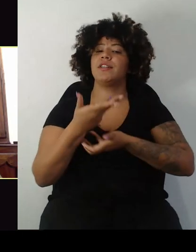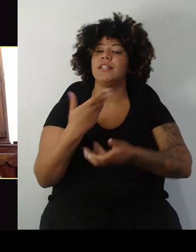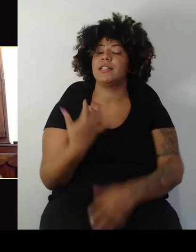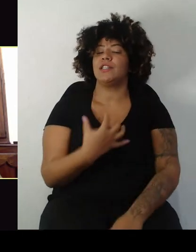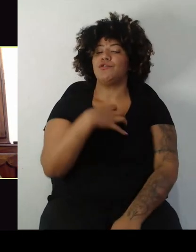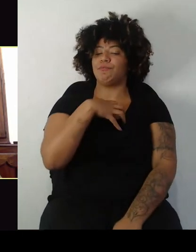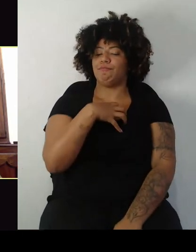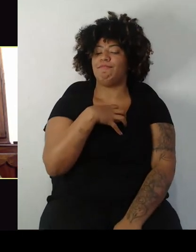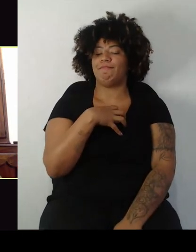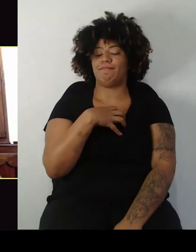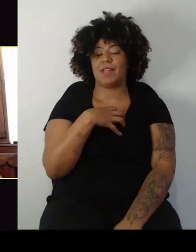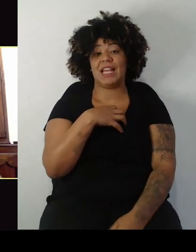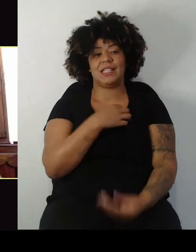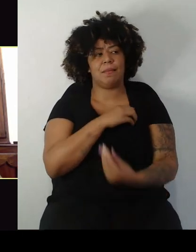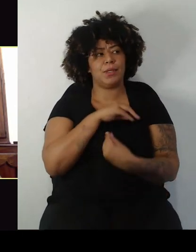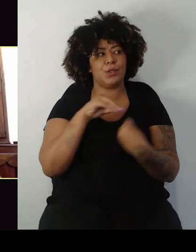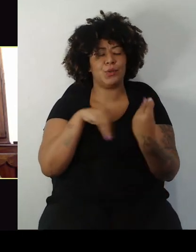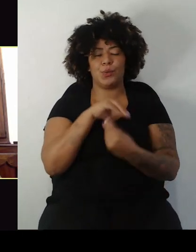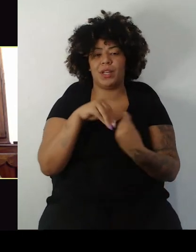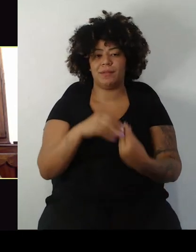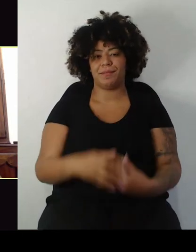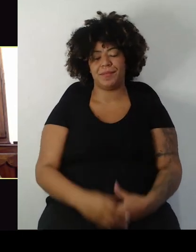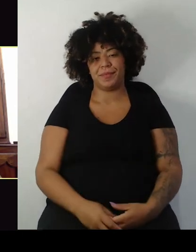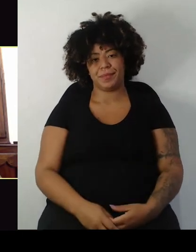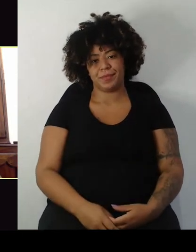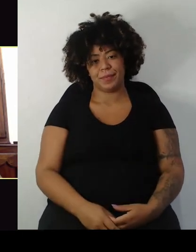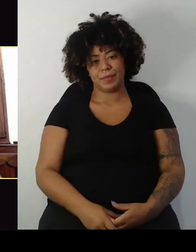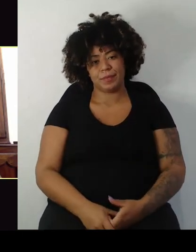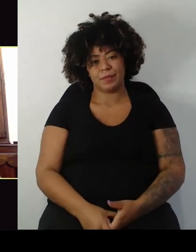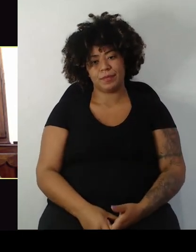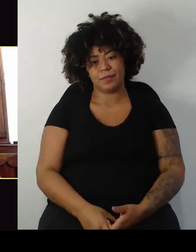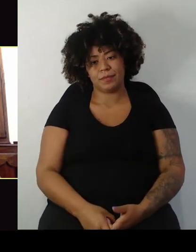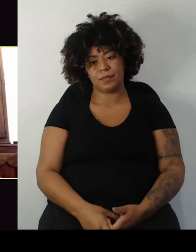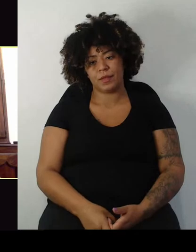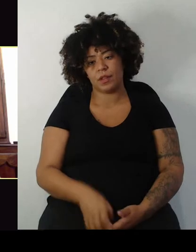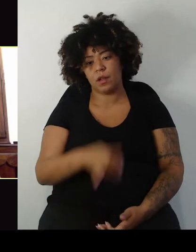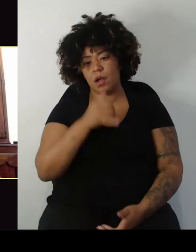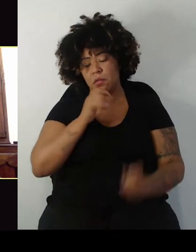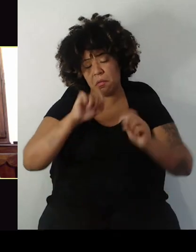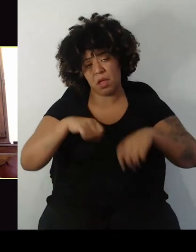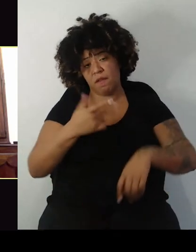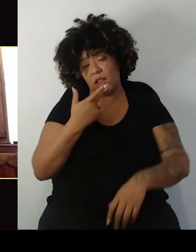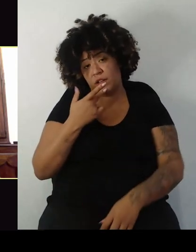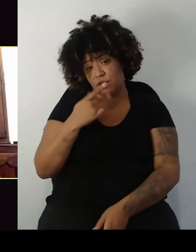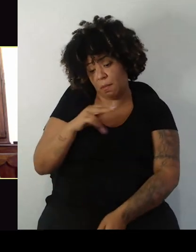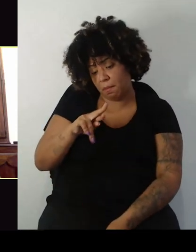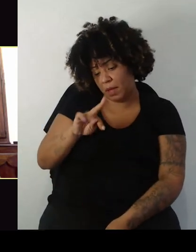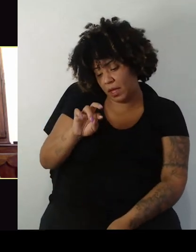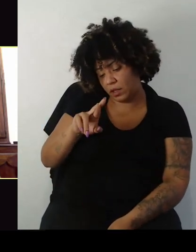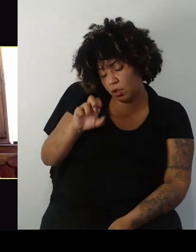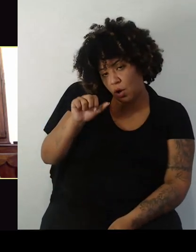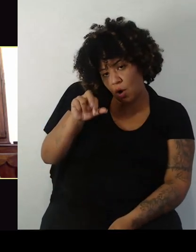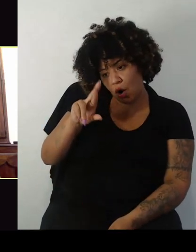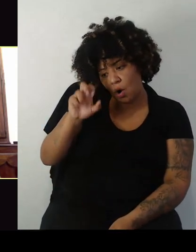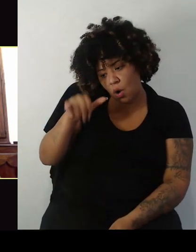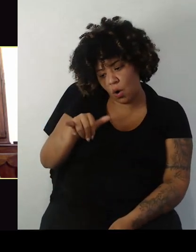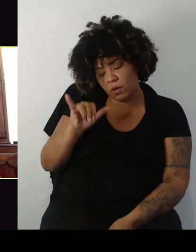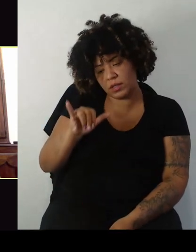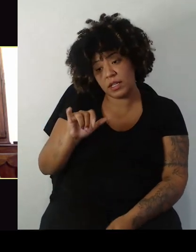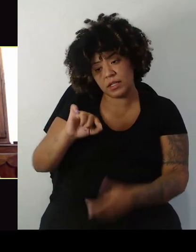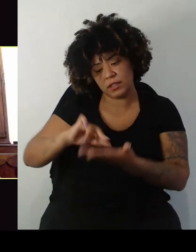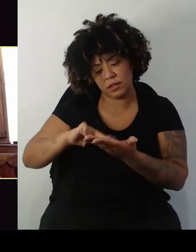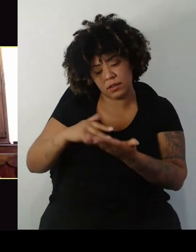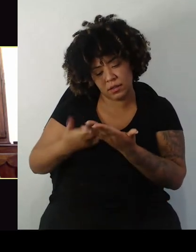de sentimentos falamos de bem e mal talvez a vida em si é feita dessas